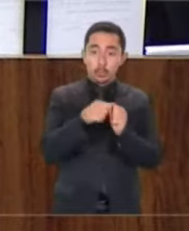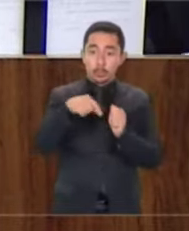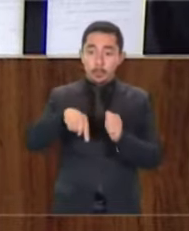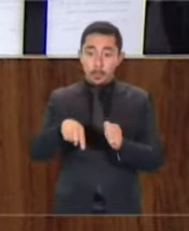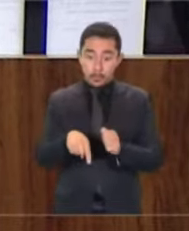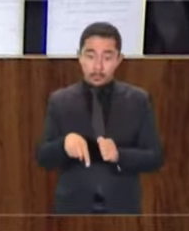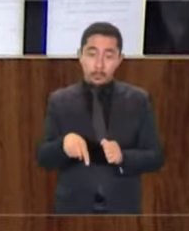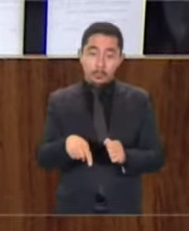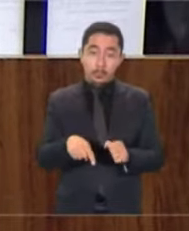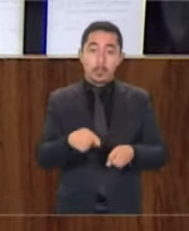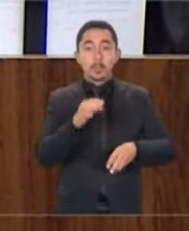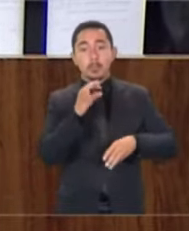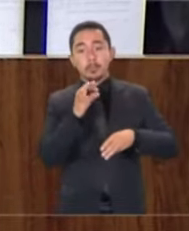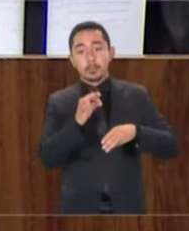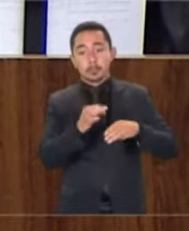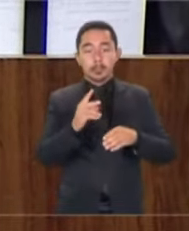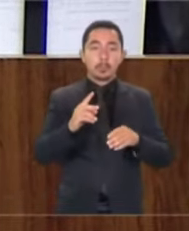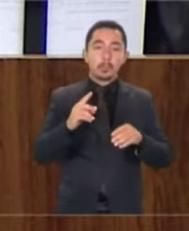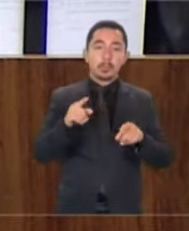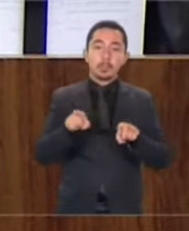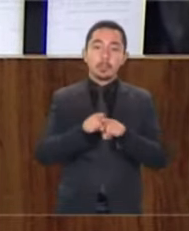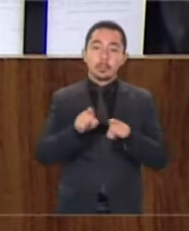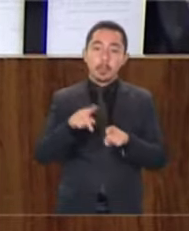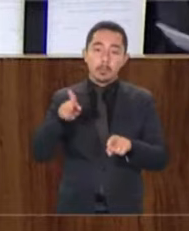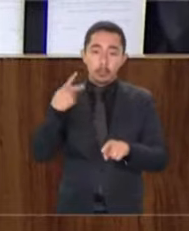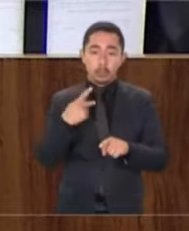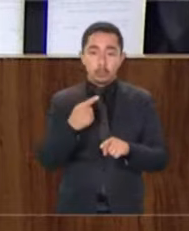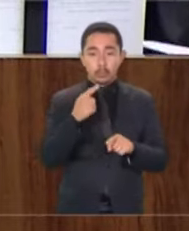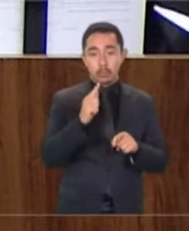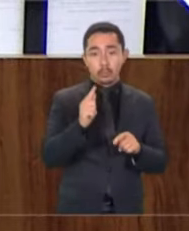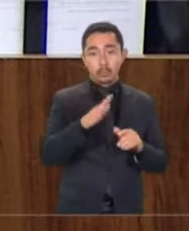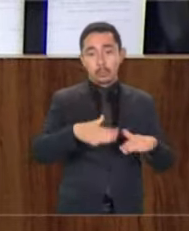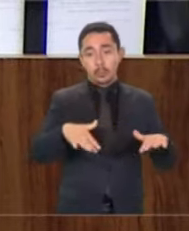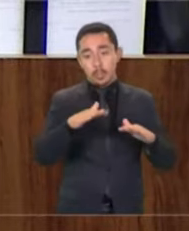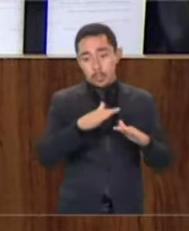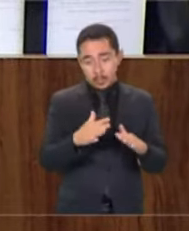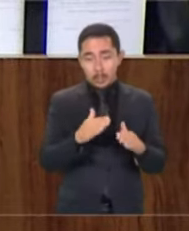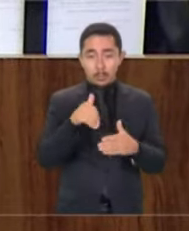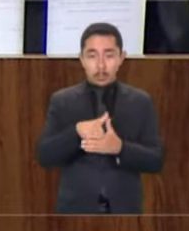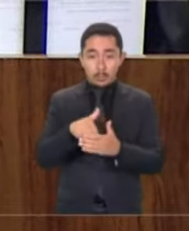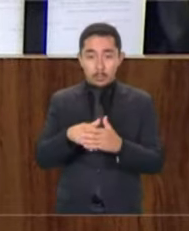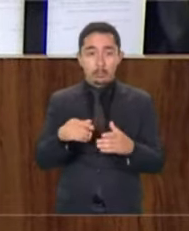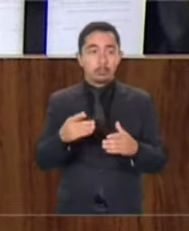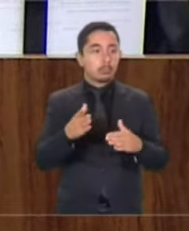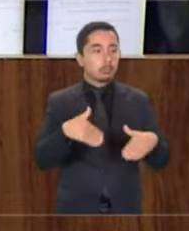a participação do vice-procurador-geral eleitoral, senhoras advogadas, senhores